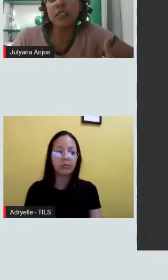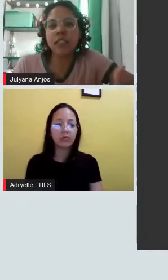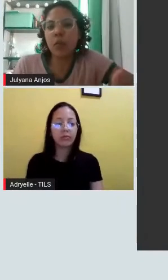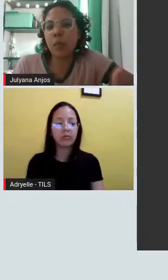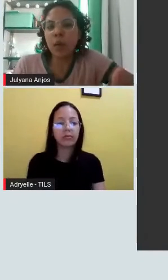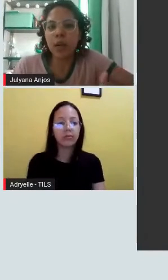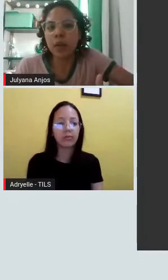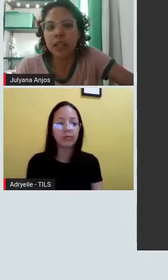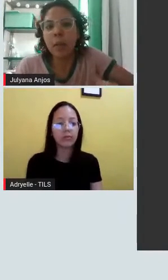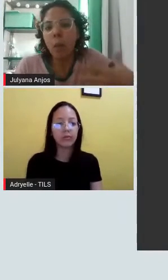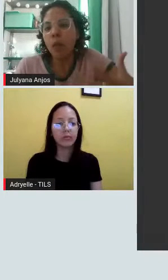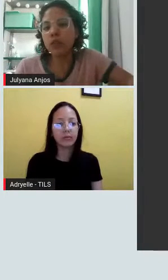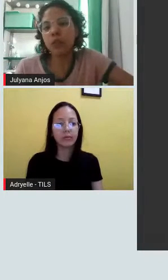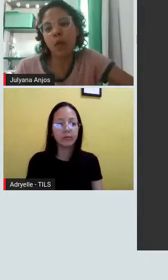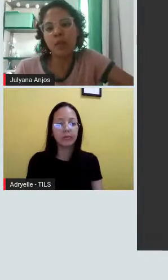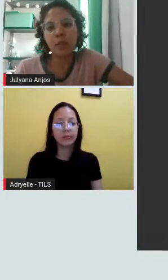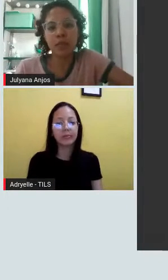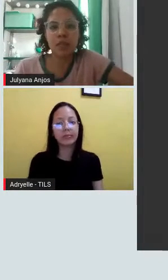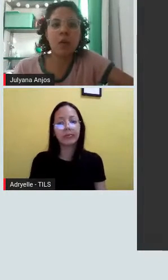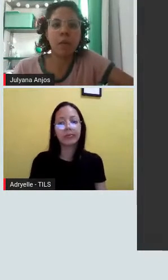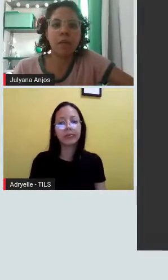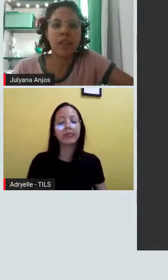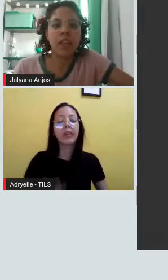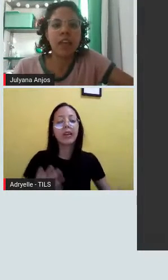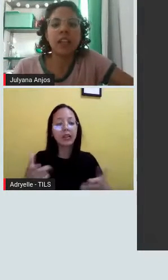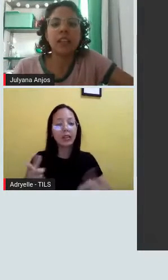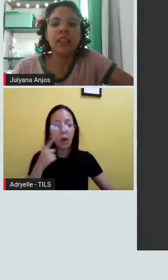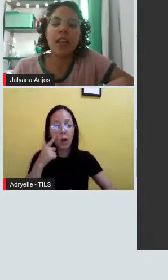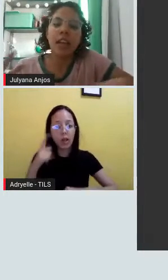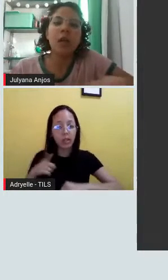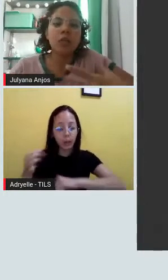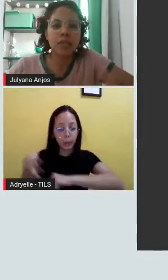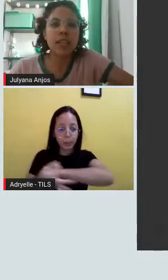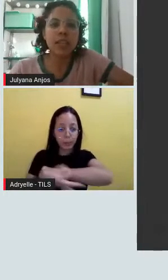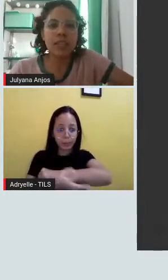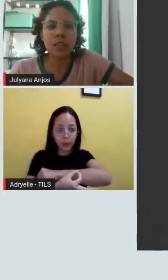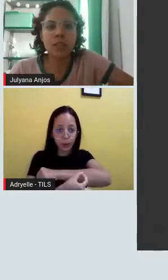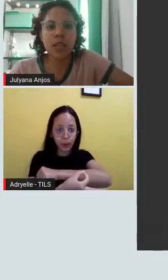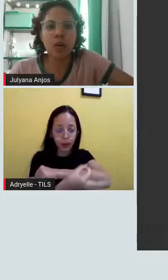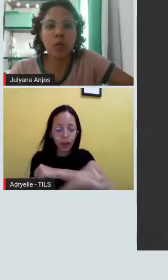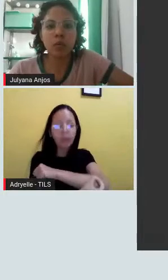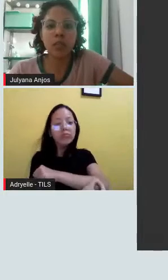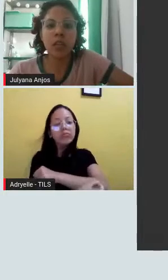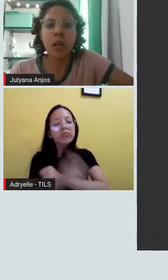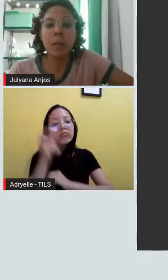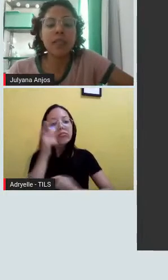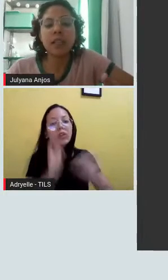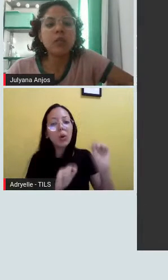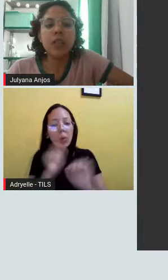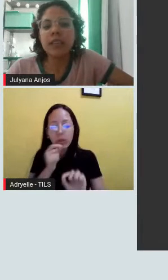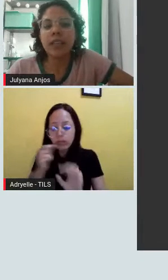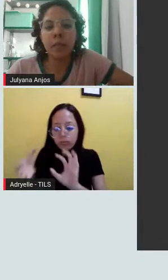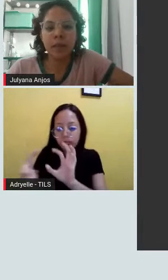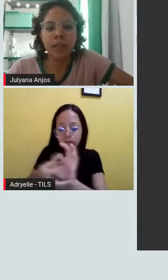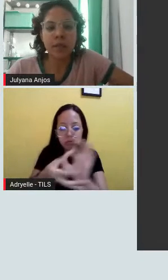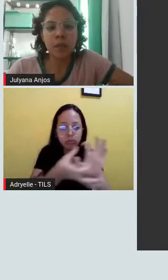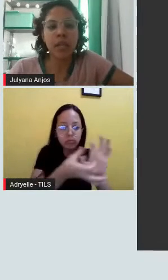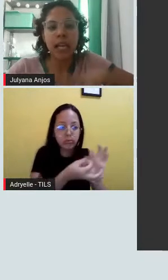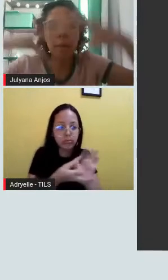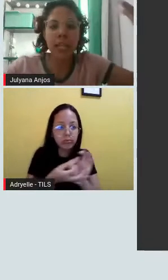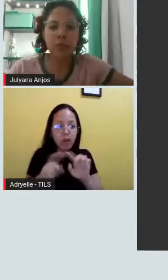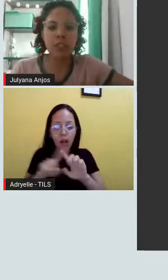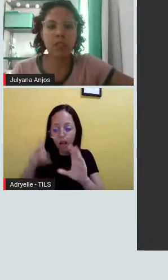Aqui a gente vai ter uma molécula que é muito forte por si só. Ela tem, ela consegue sim se associar com outras, mas ela não tem essa